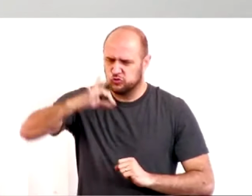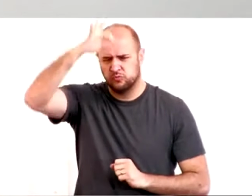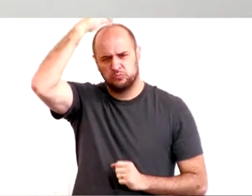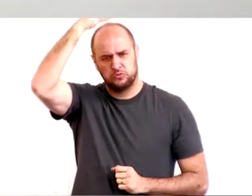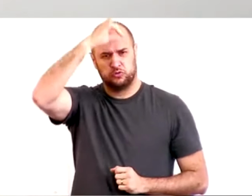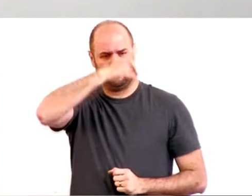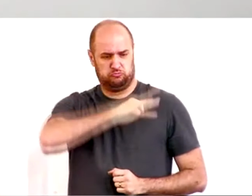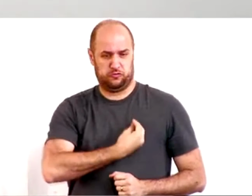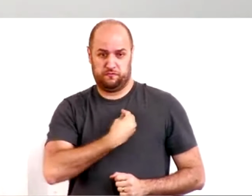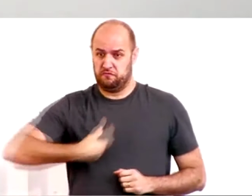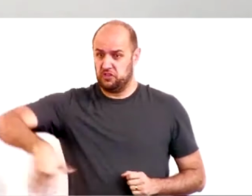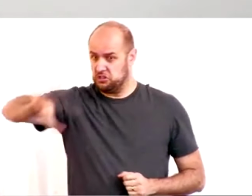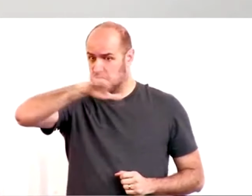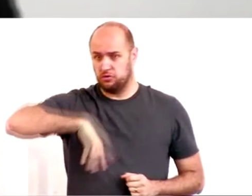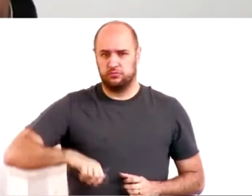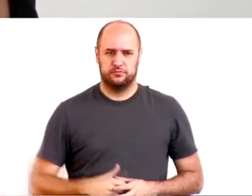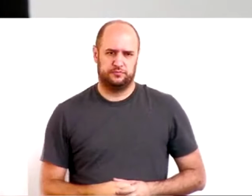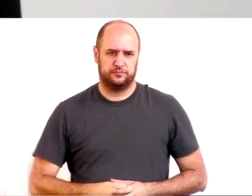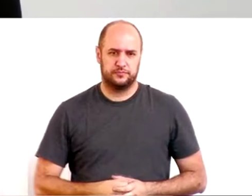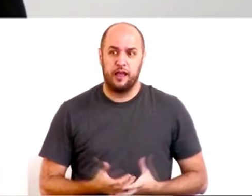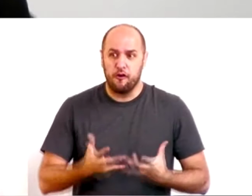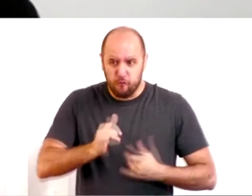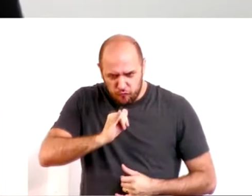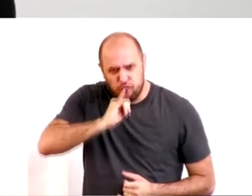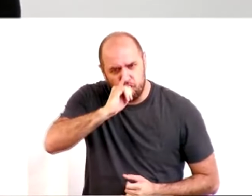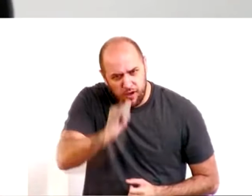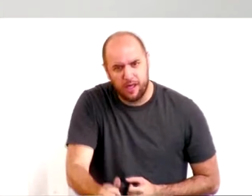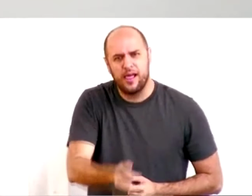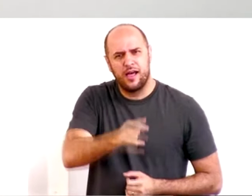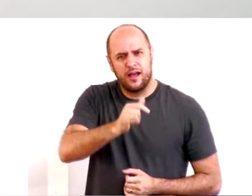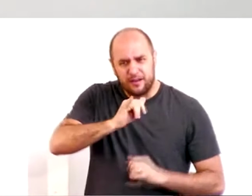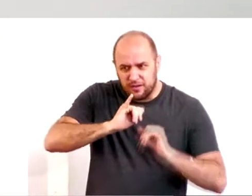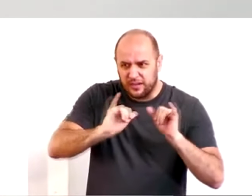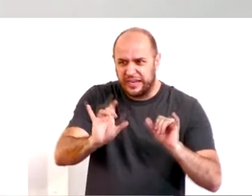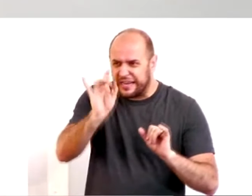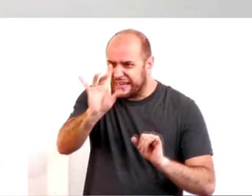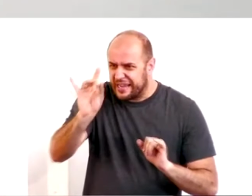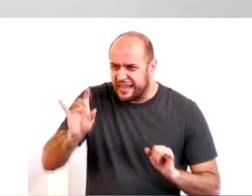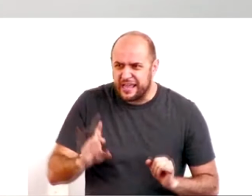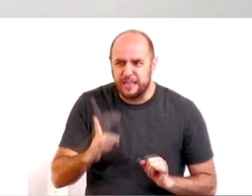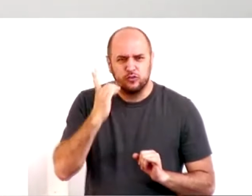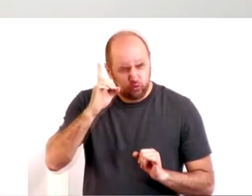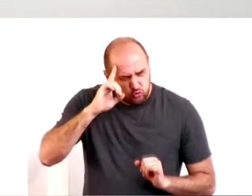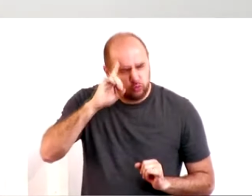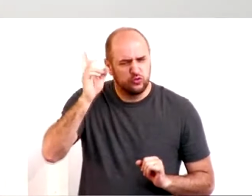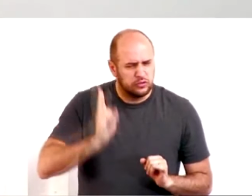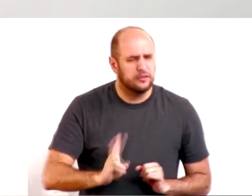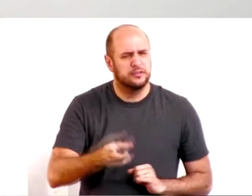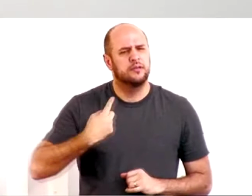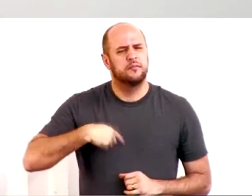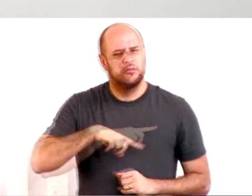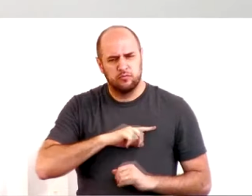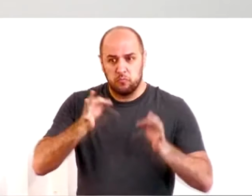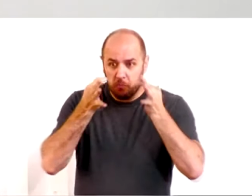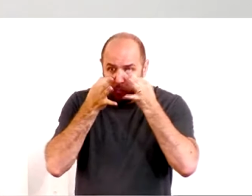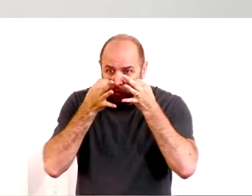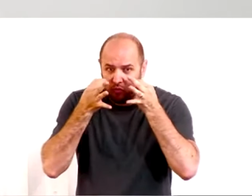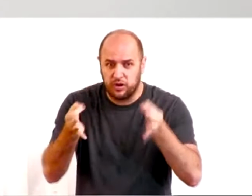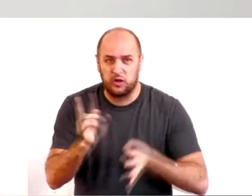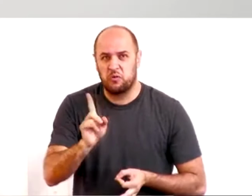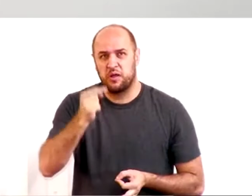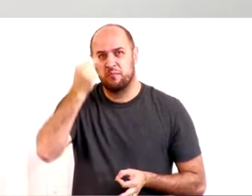Santo. E eu quero enfatizar isto a cada uma das exposições, para que não caiamos num estilo